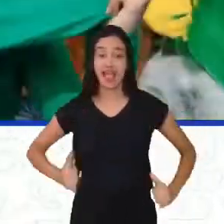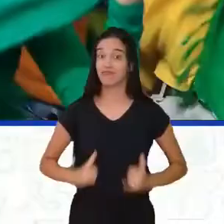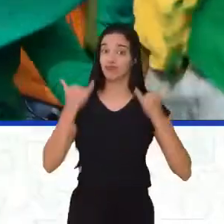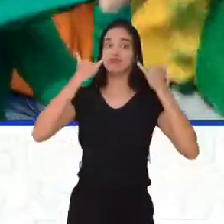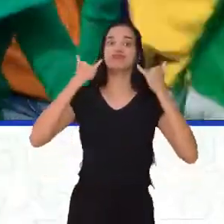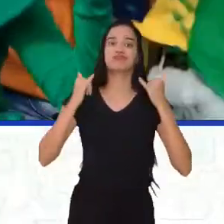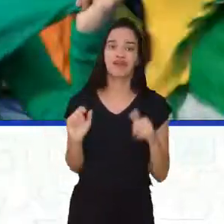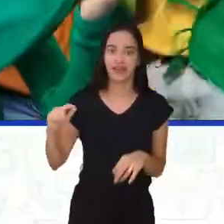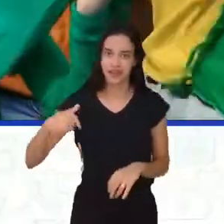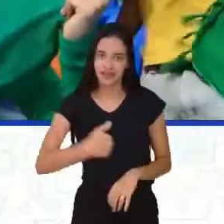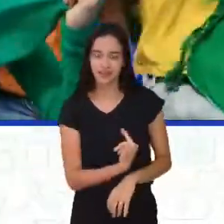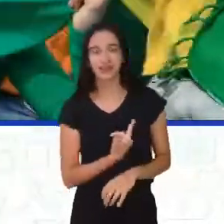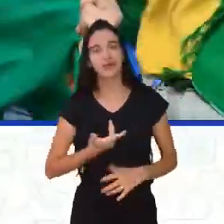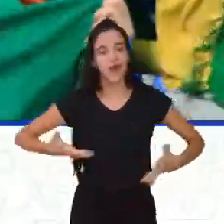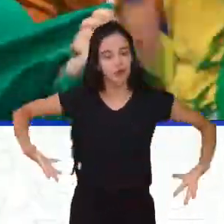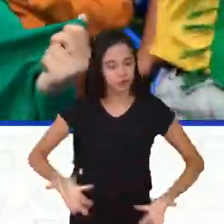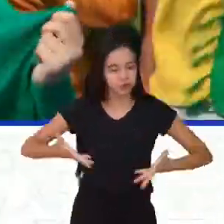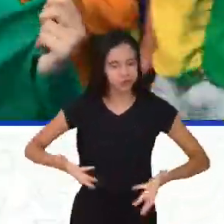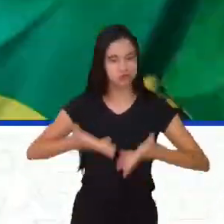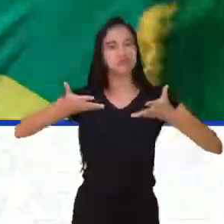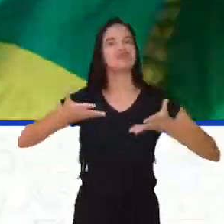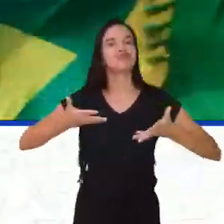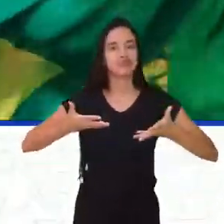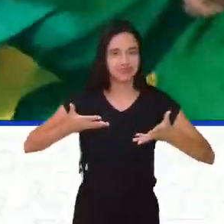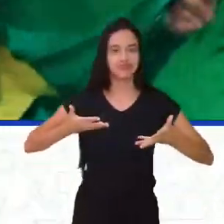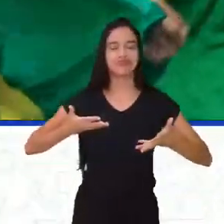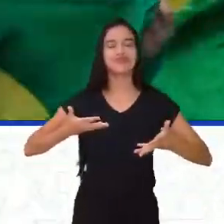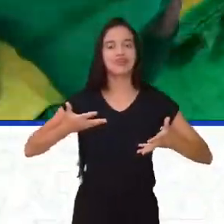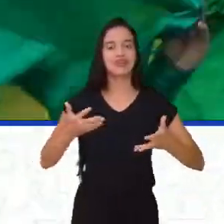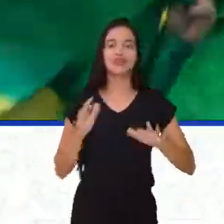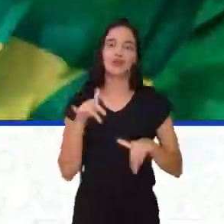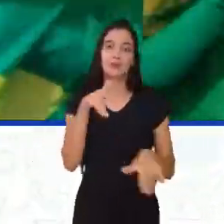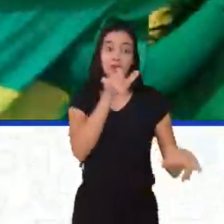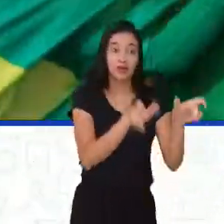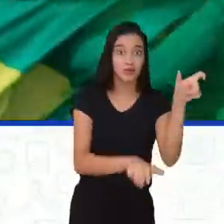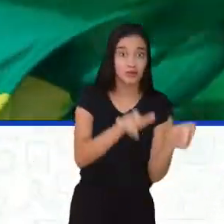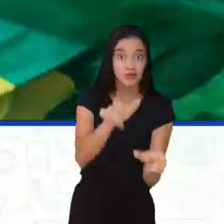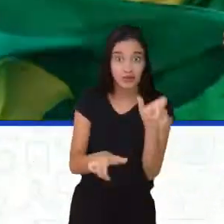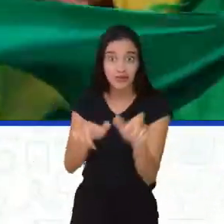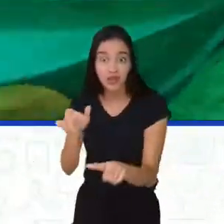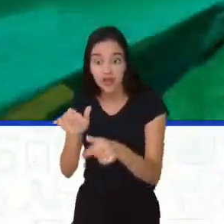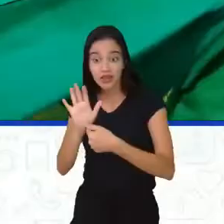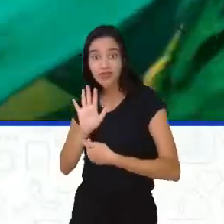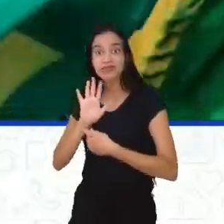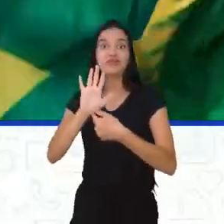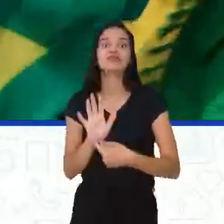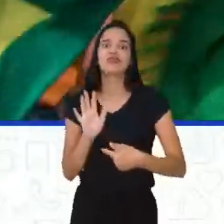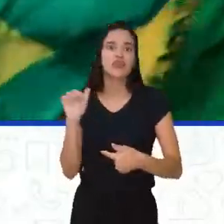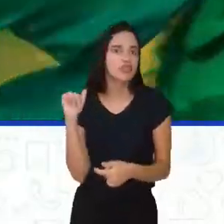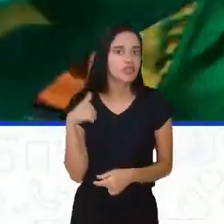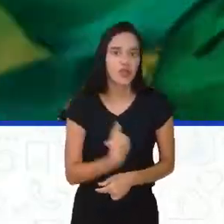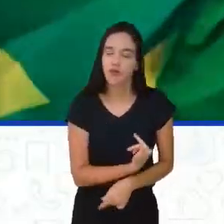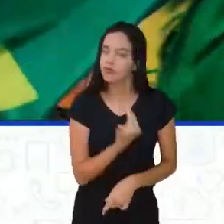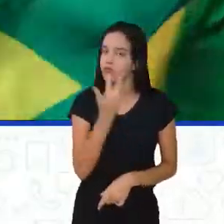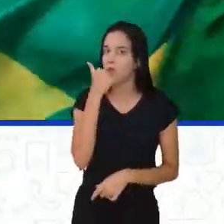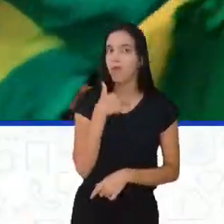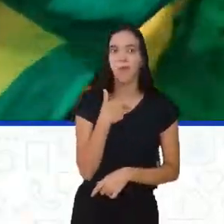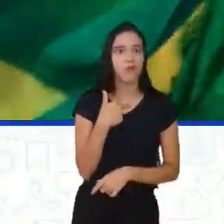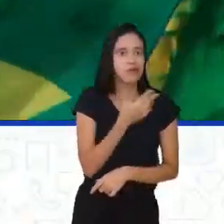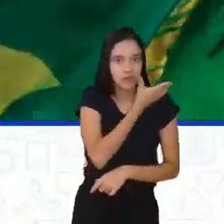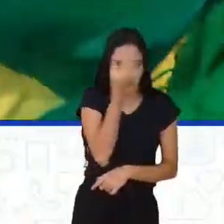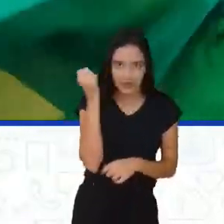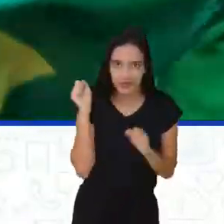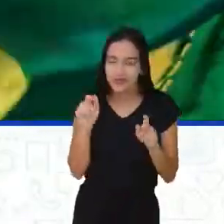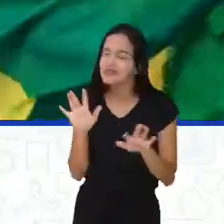que nós estamos emanando, nós estamos mandando para os jogadores que estão nos representando. A gente não pode esquecer, não é isso,